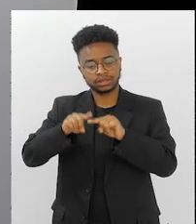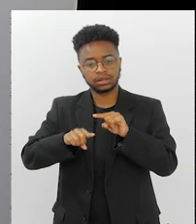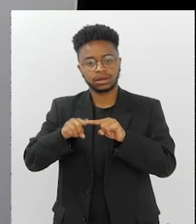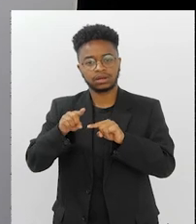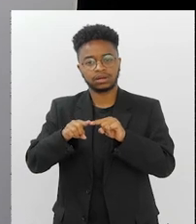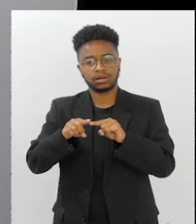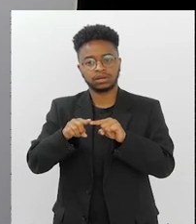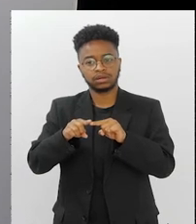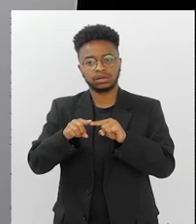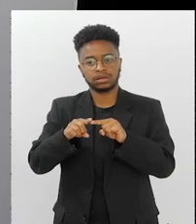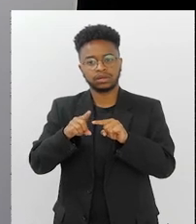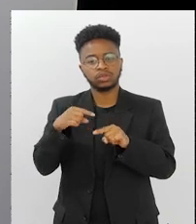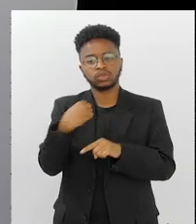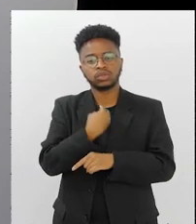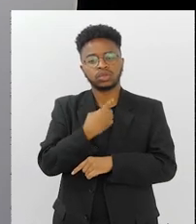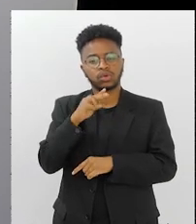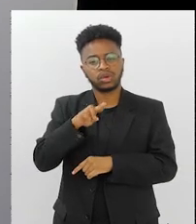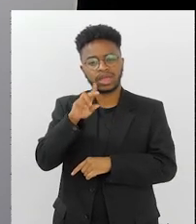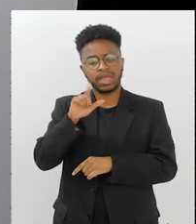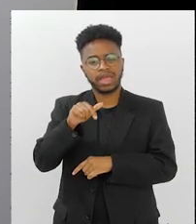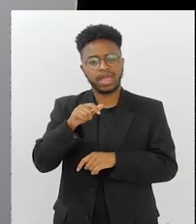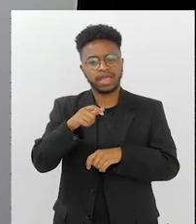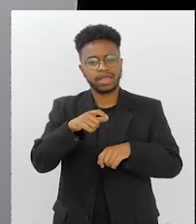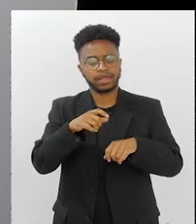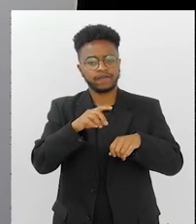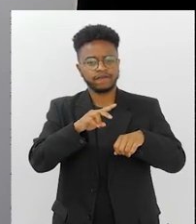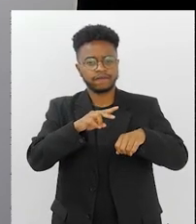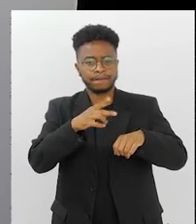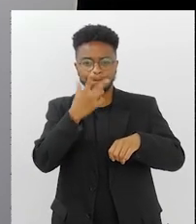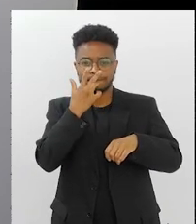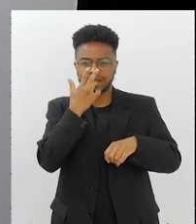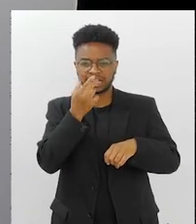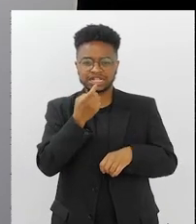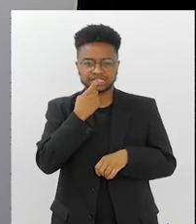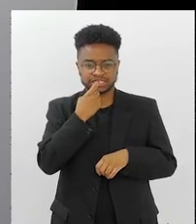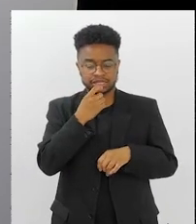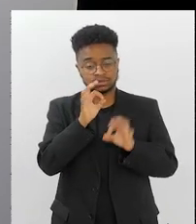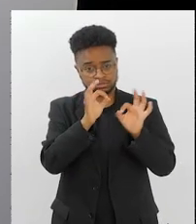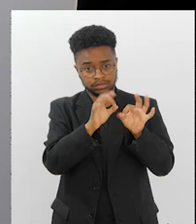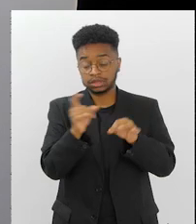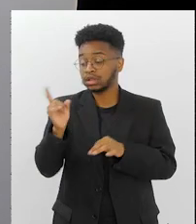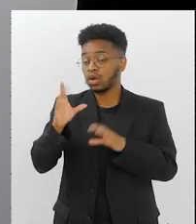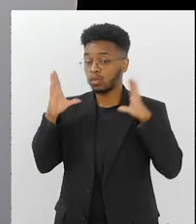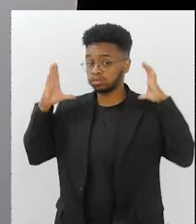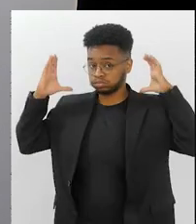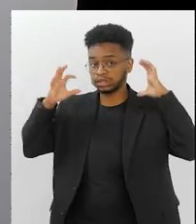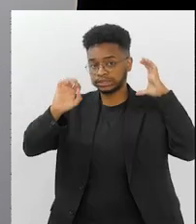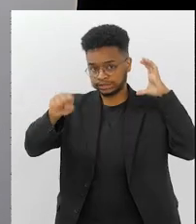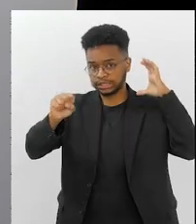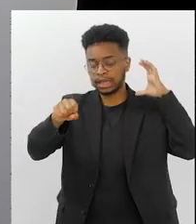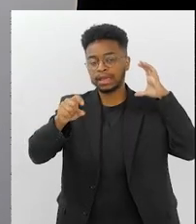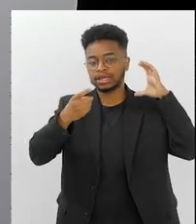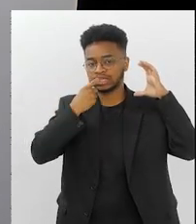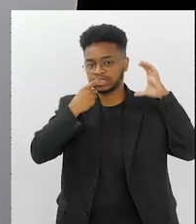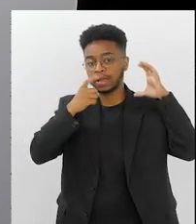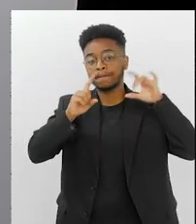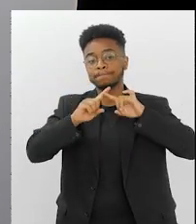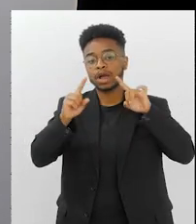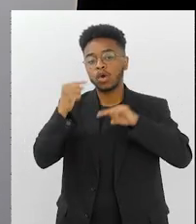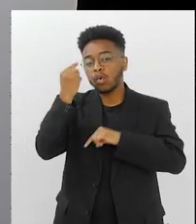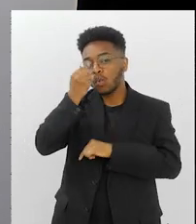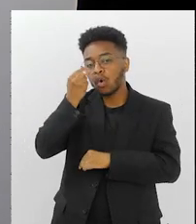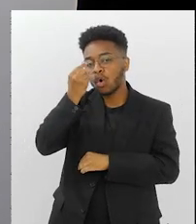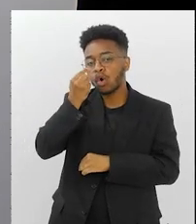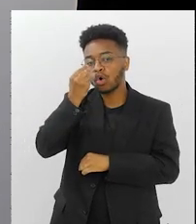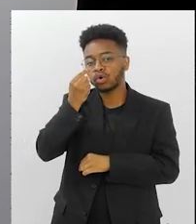de geralmente a gente ouv na acrílico né não é é o globo é um acrílico né mas a a estampa do olho é